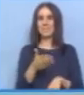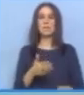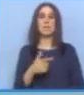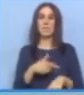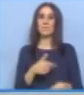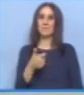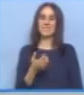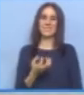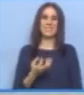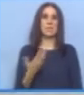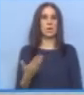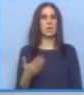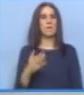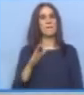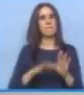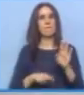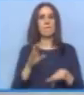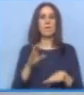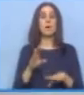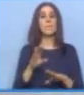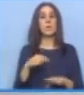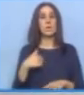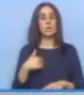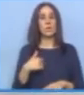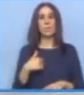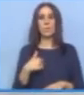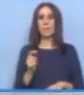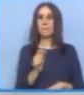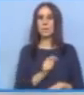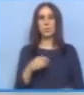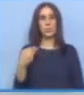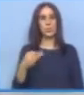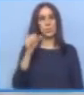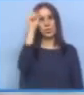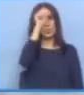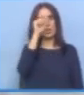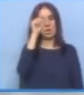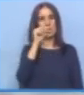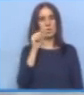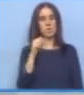agora vou de vez em quando, vou todos os meses de janeiro